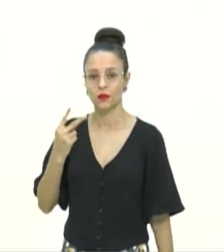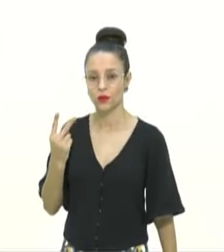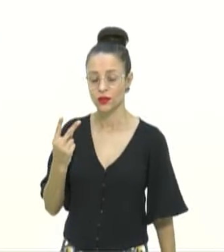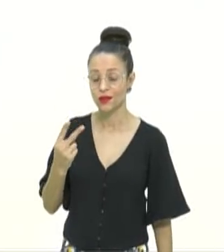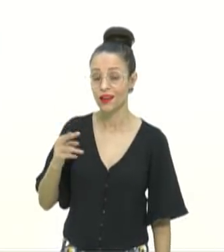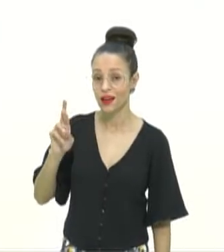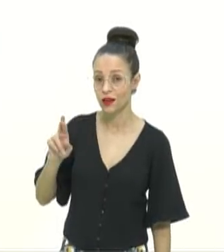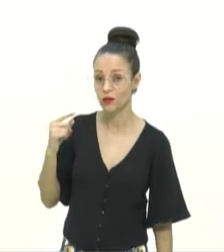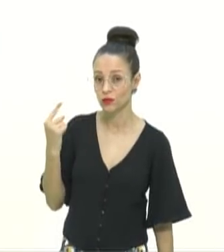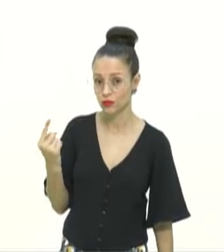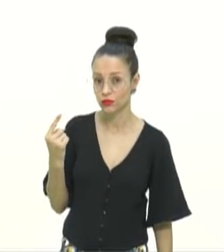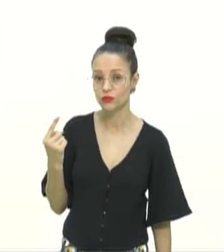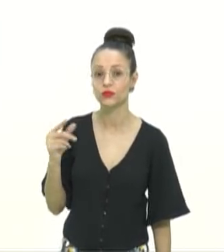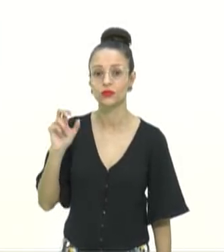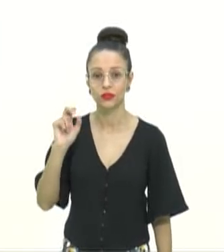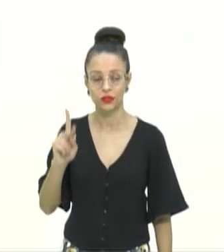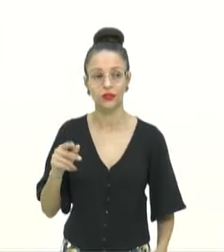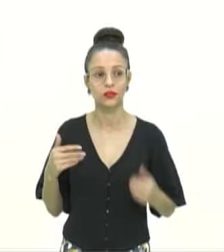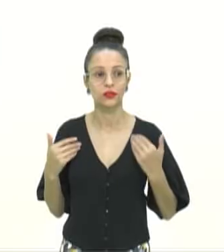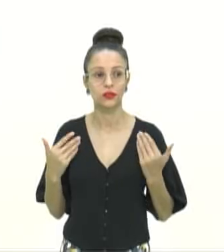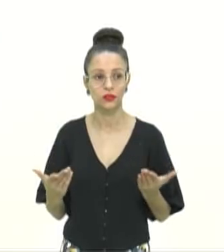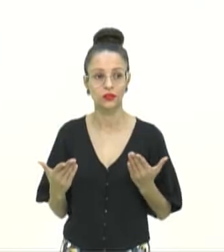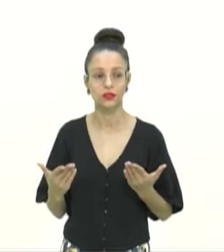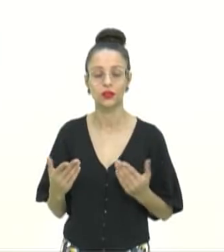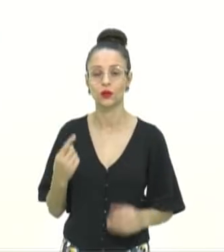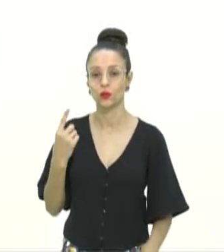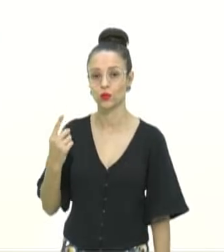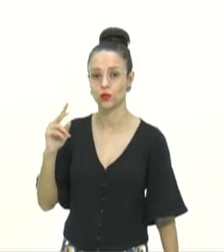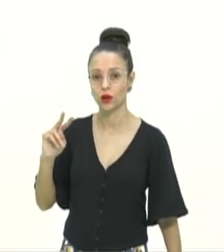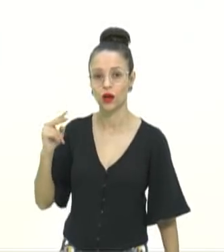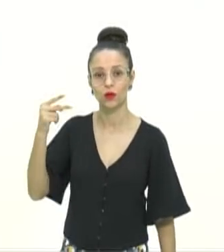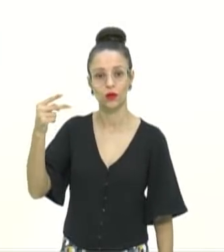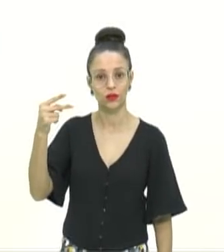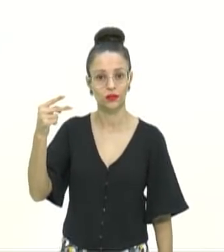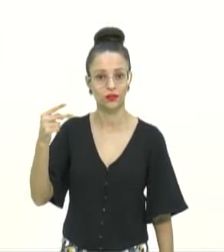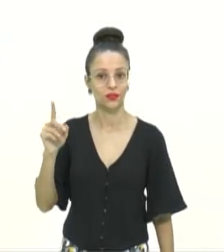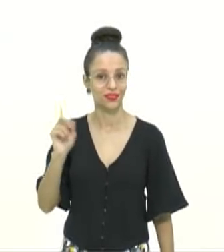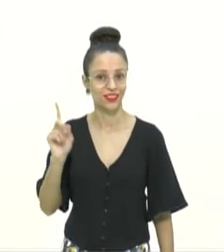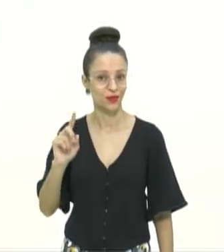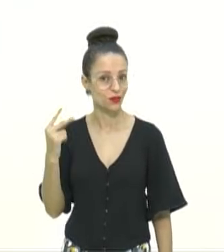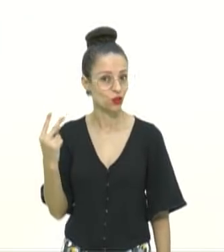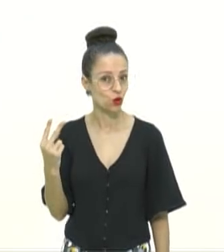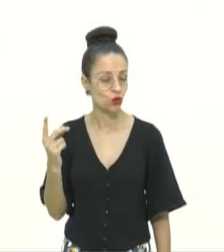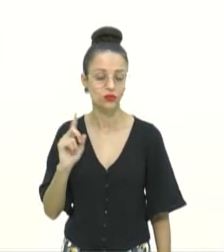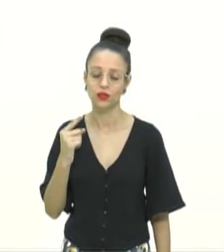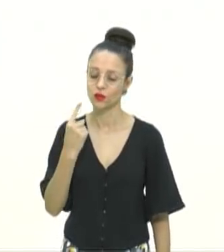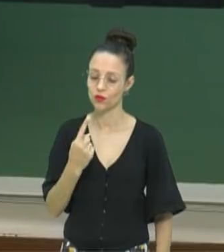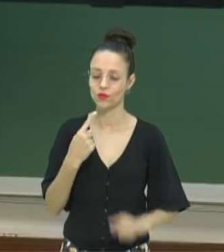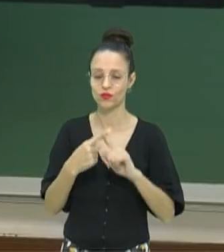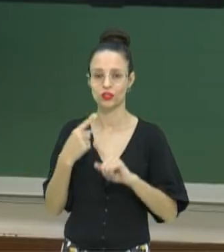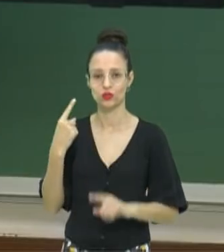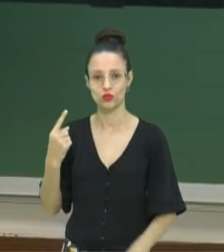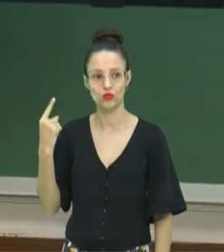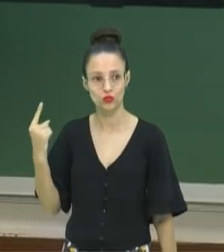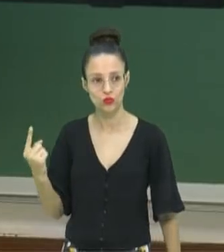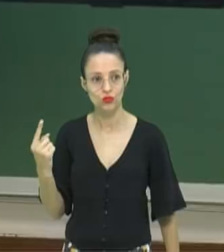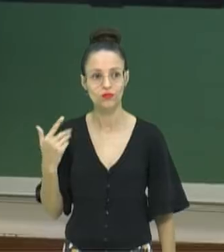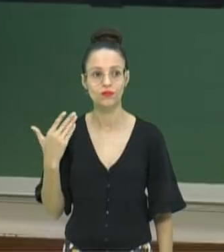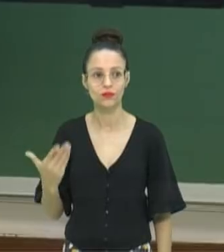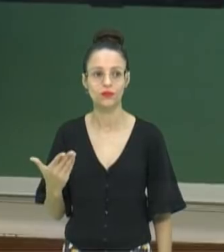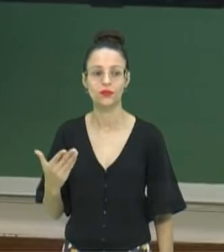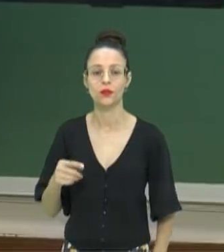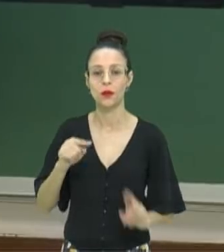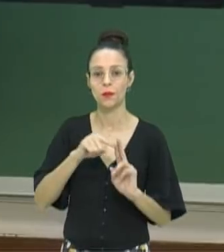é 1, ok? Então, vai ficar 1 ao quadrado. Não é 2, é 1 vezes 1, que é 1. Então, vai